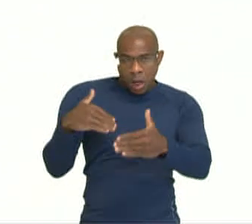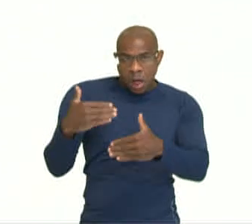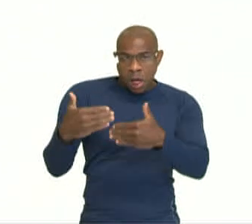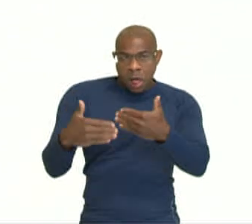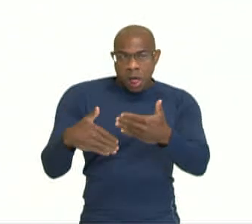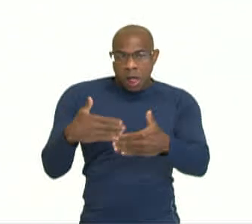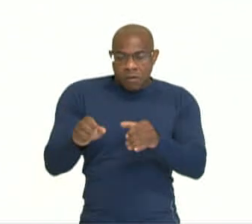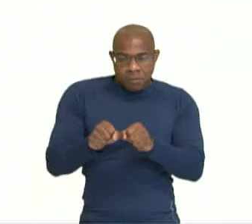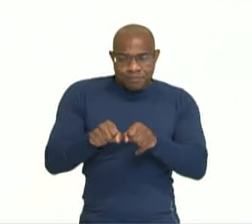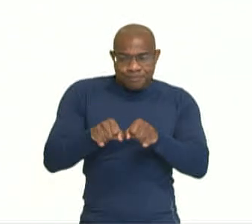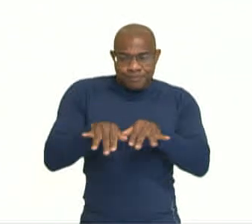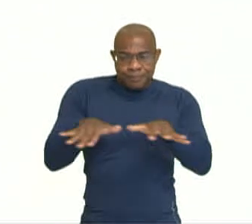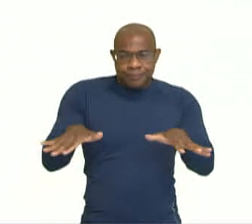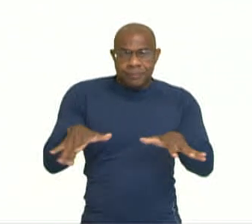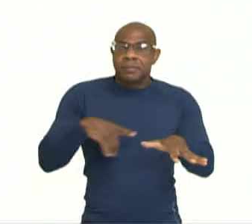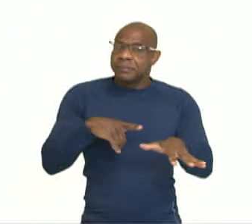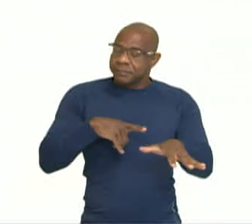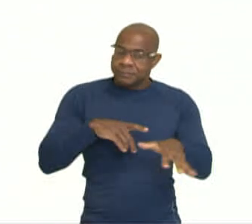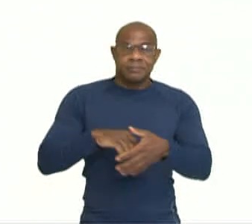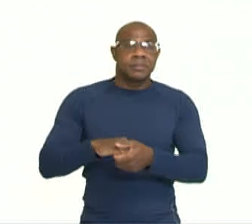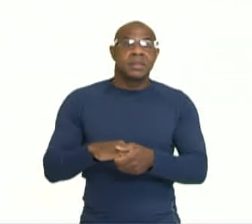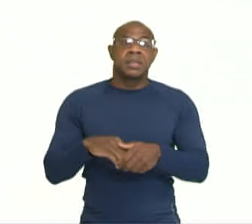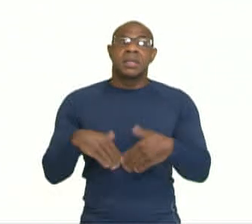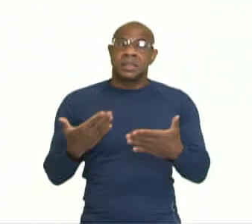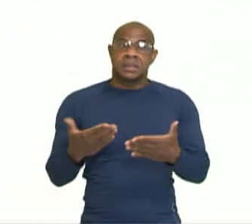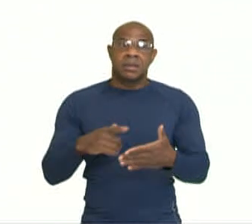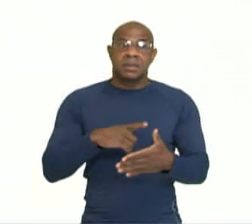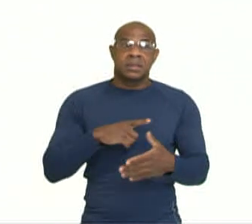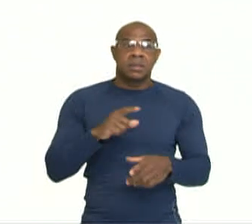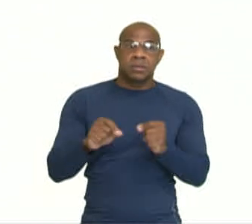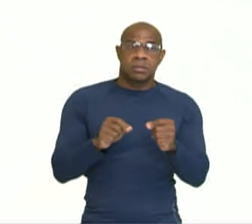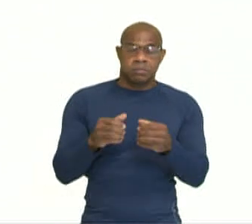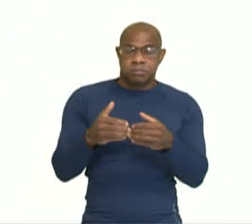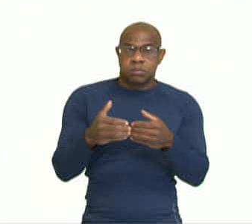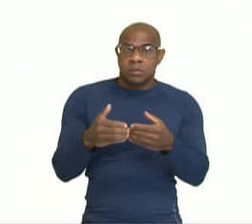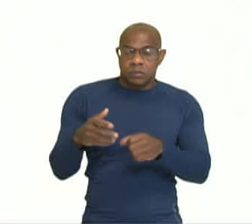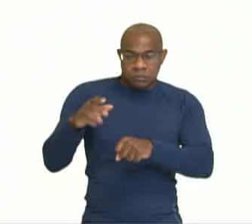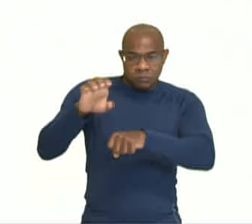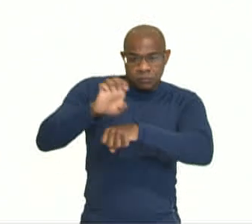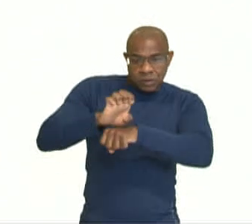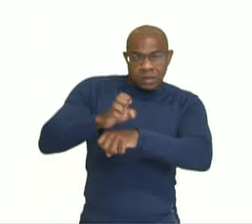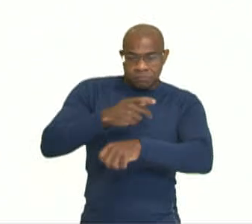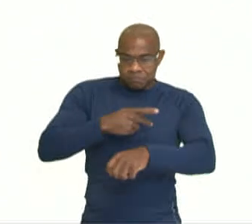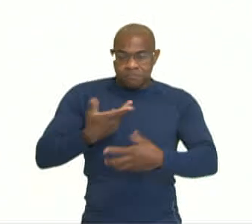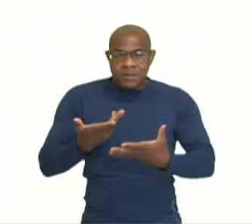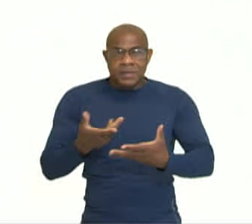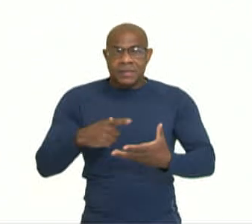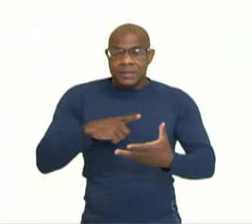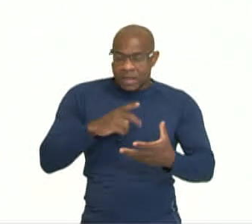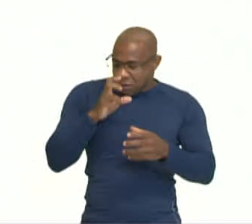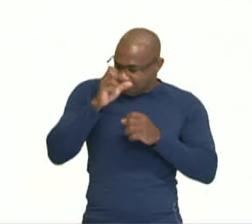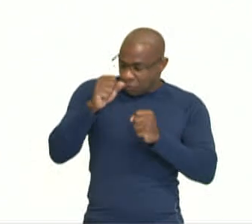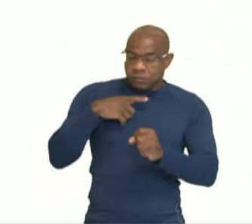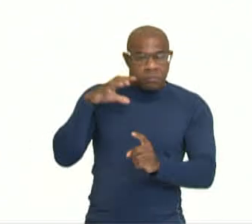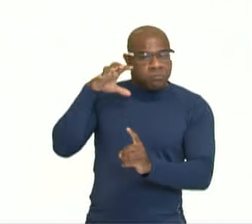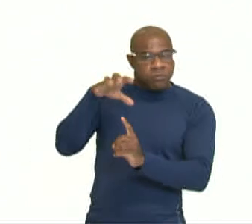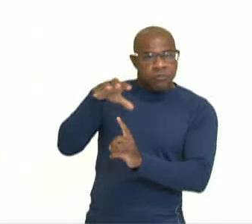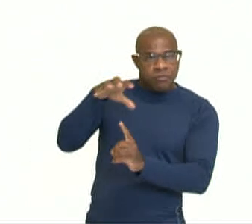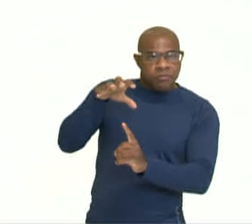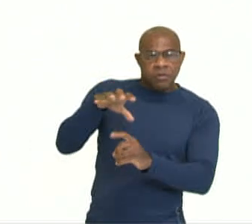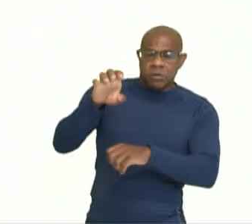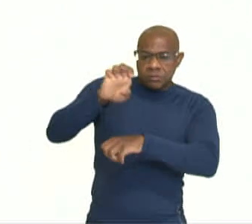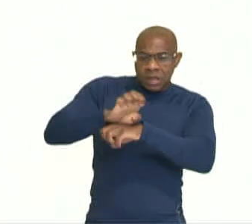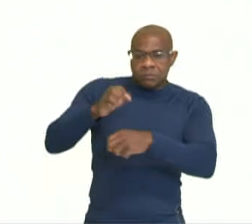se distribuindo no entorno. Então, ao dimensionar esse Estado como sendo forte, também a influência nos